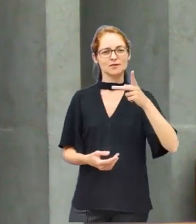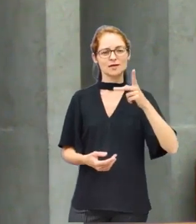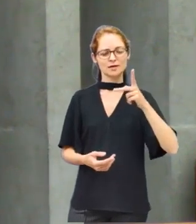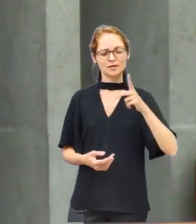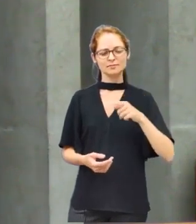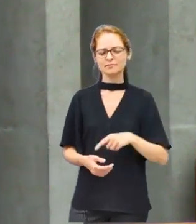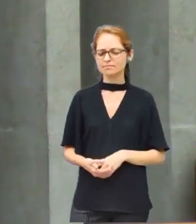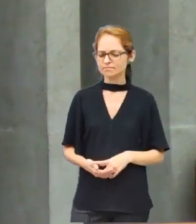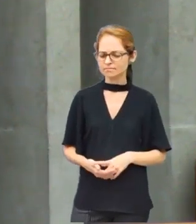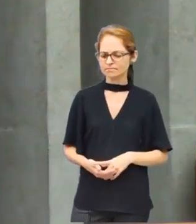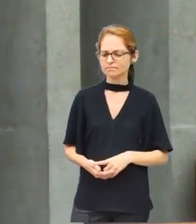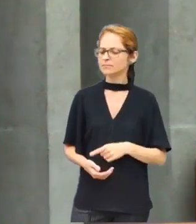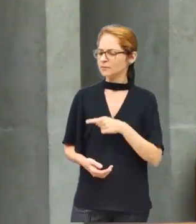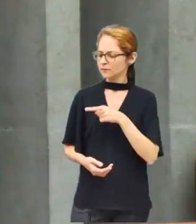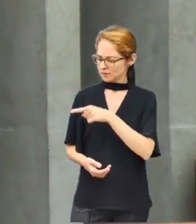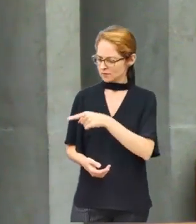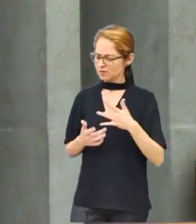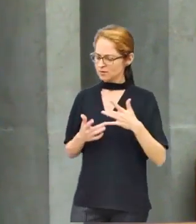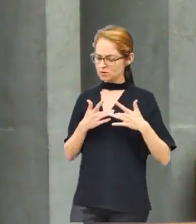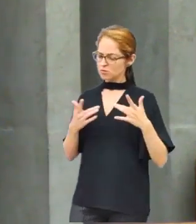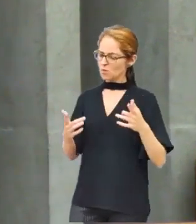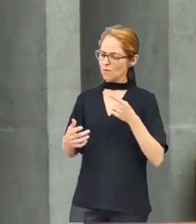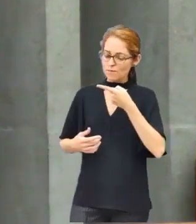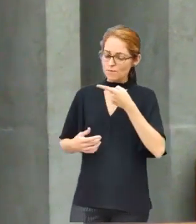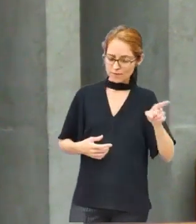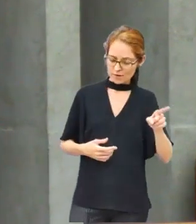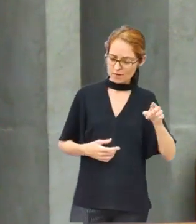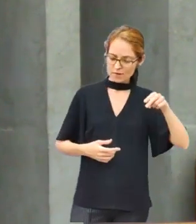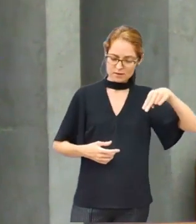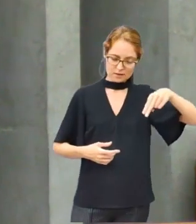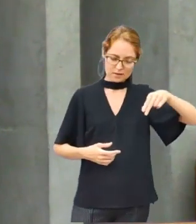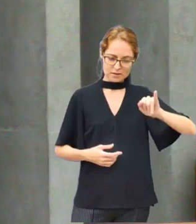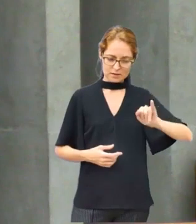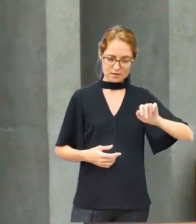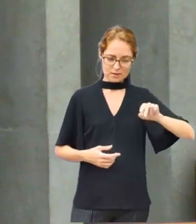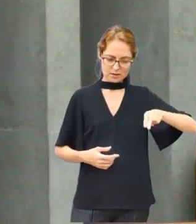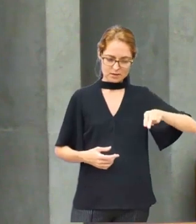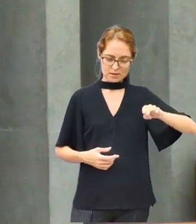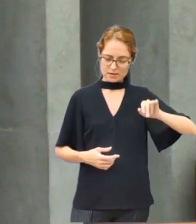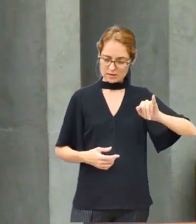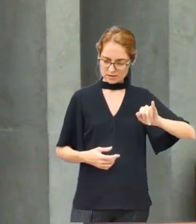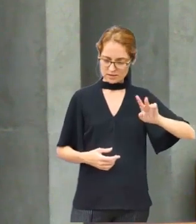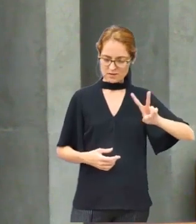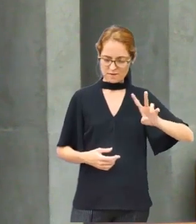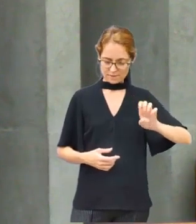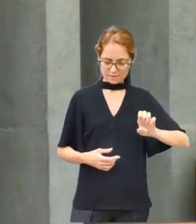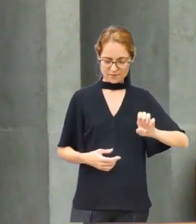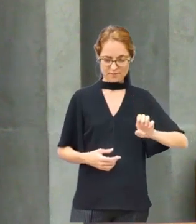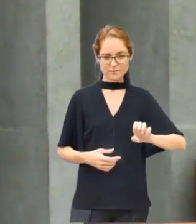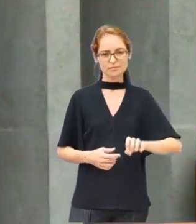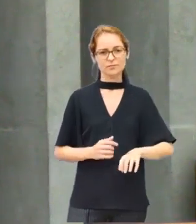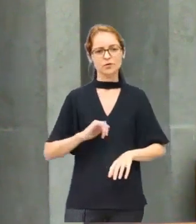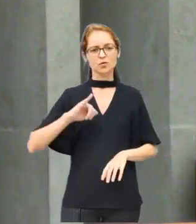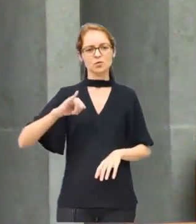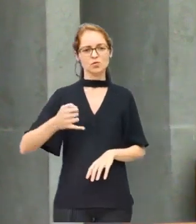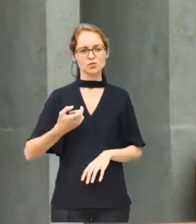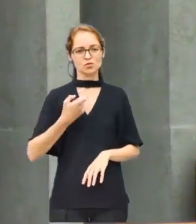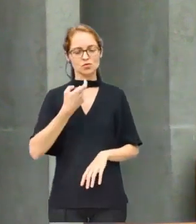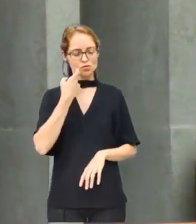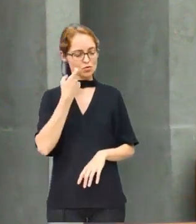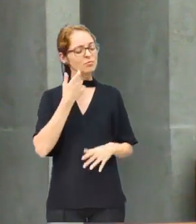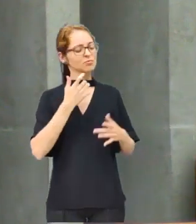Jonas, dispõe-te, vai à grande cidade de Nínive e clama contra ela. Versículo 3, Jonas se